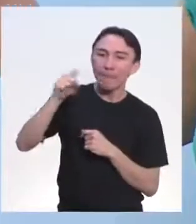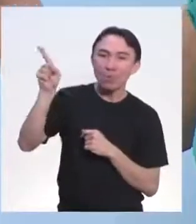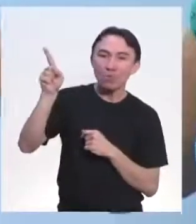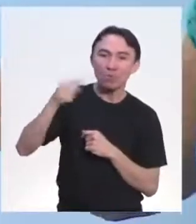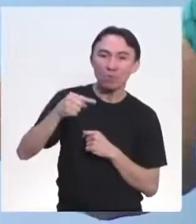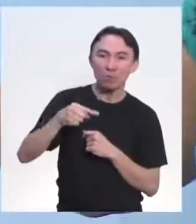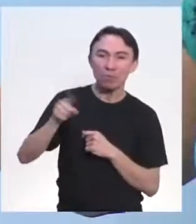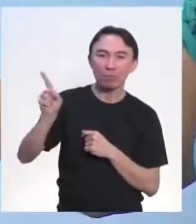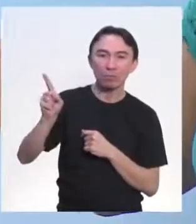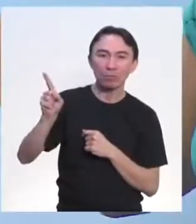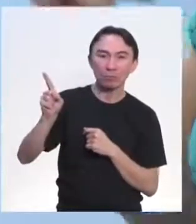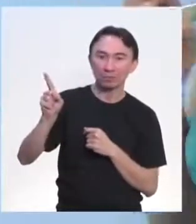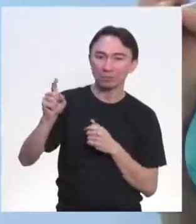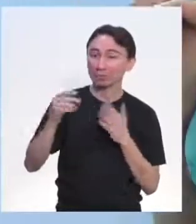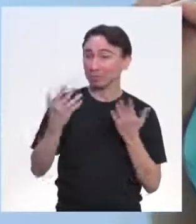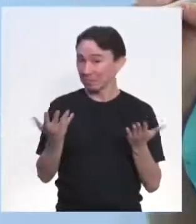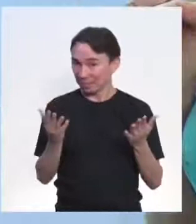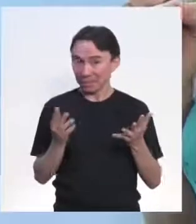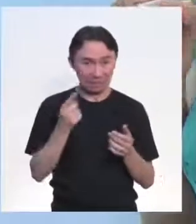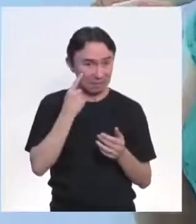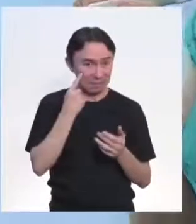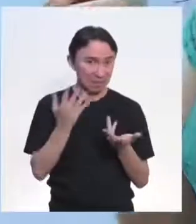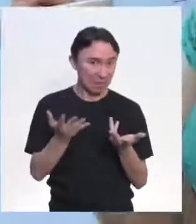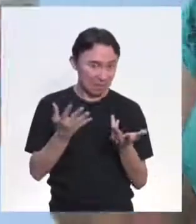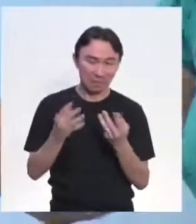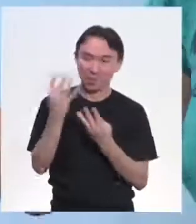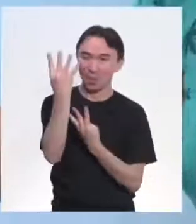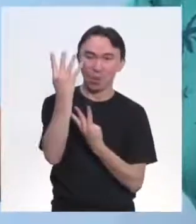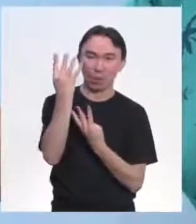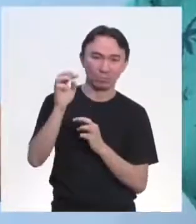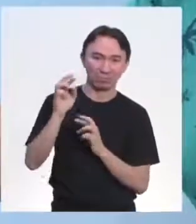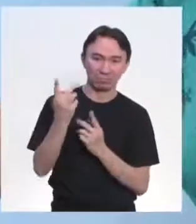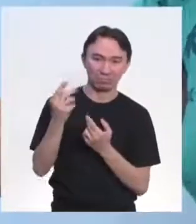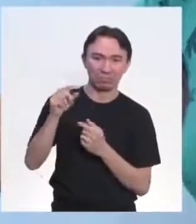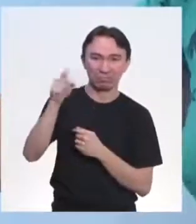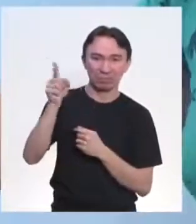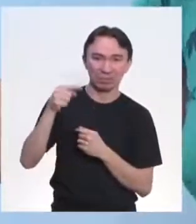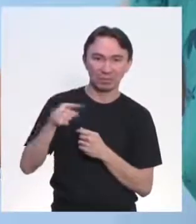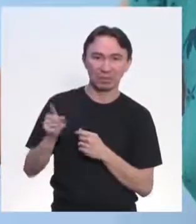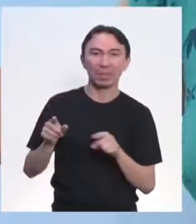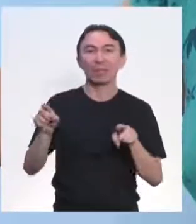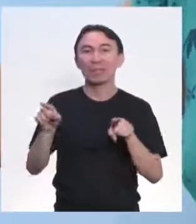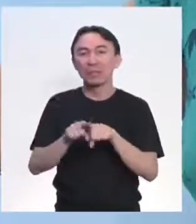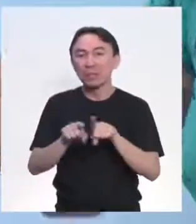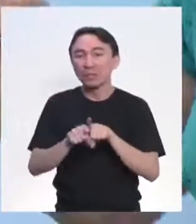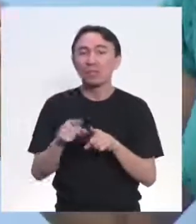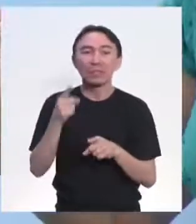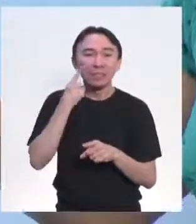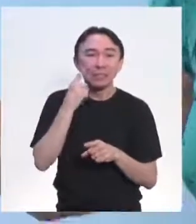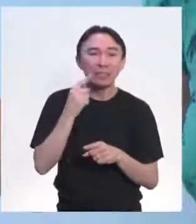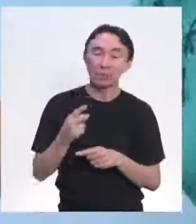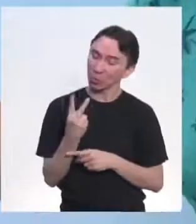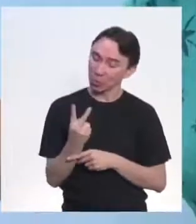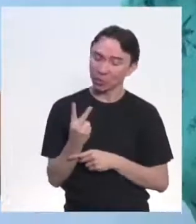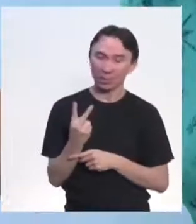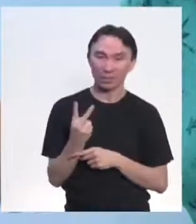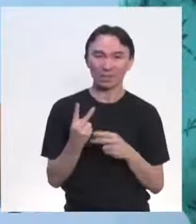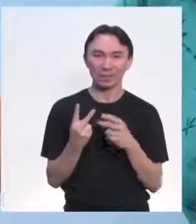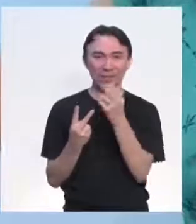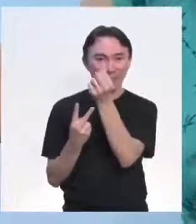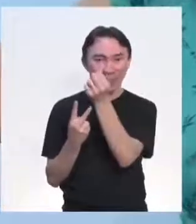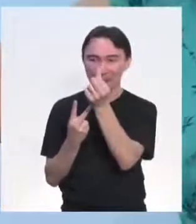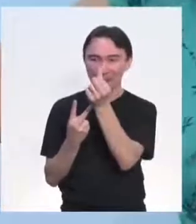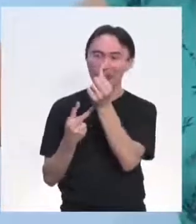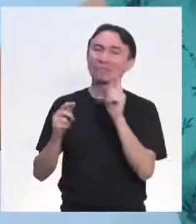eu vou simplificar o 4 fatorial de cima com o de baixo. E também posso simplificar o 2 com o 6, porque